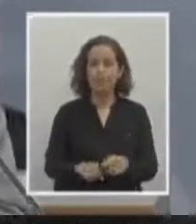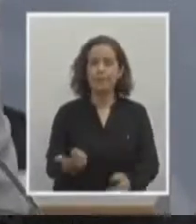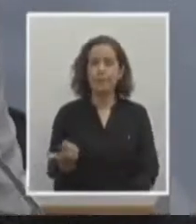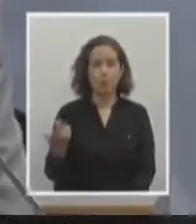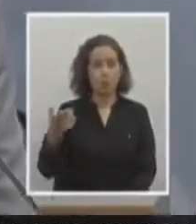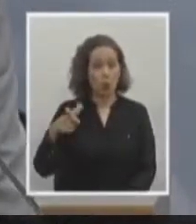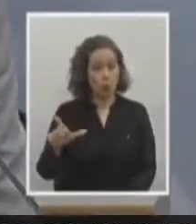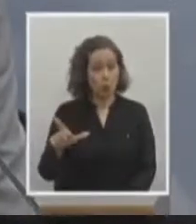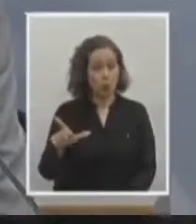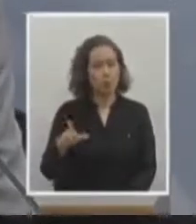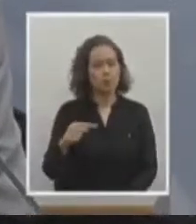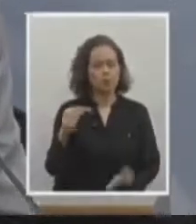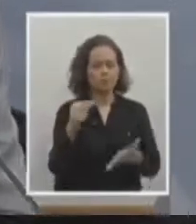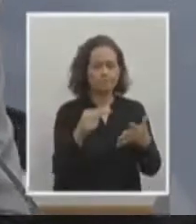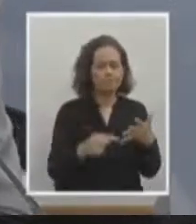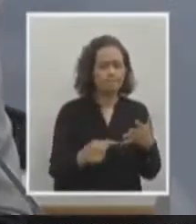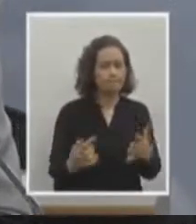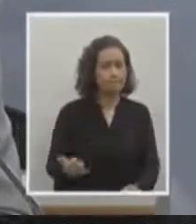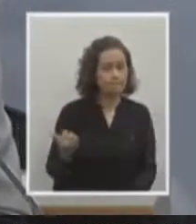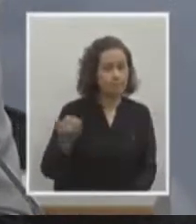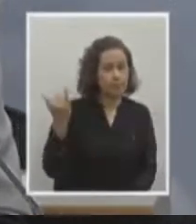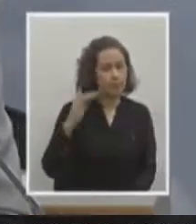é o principal